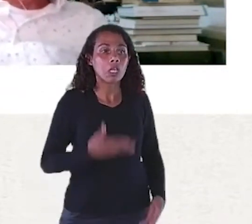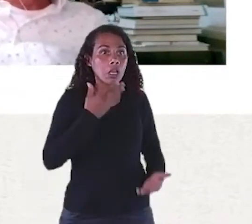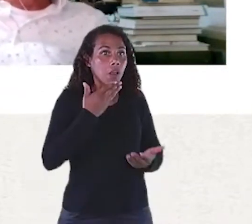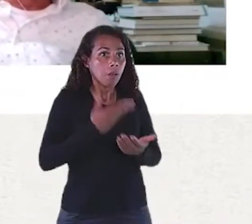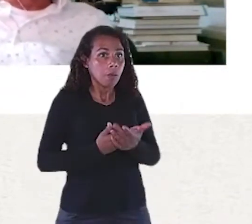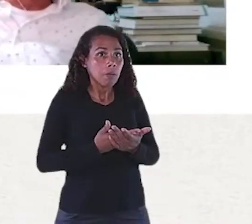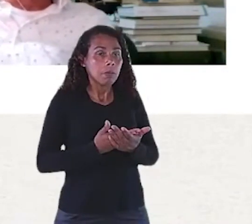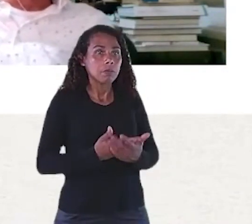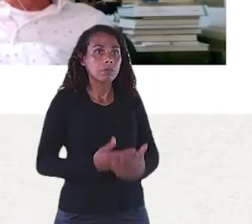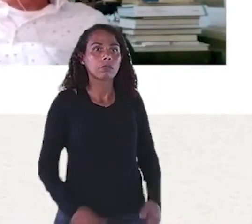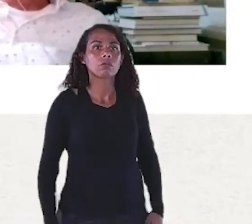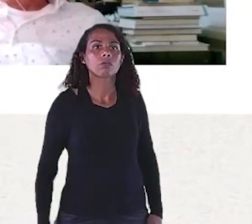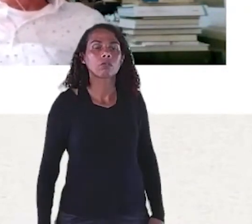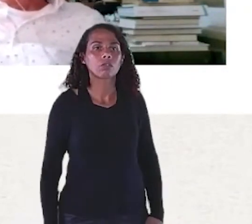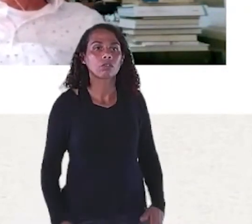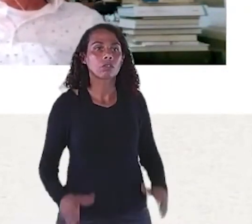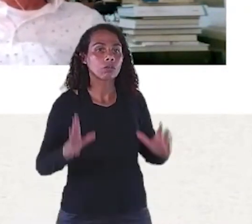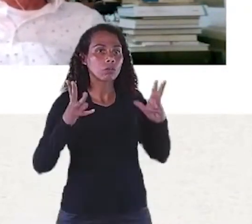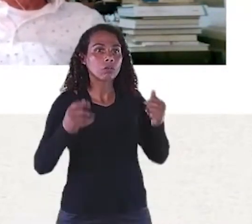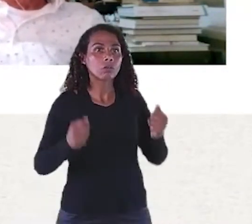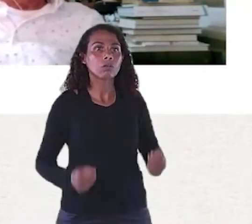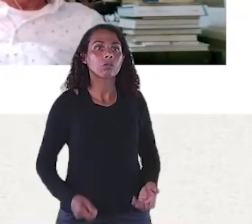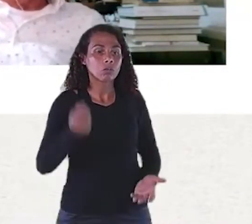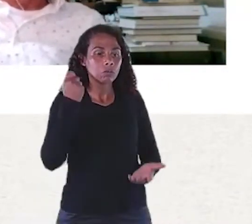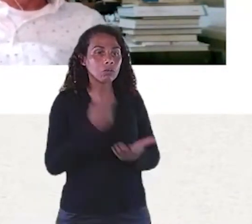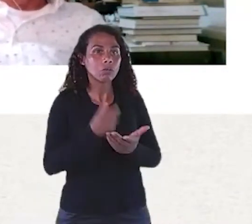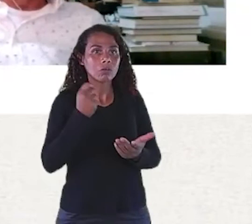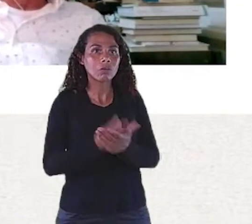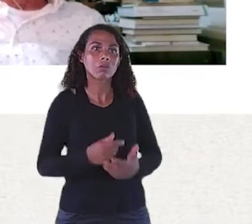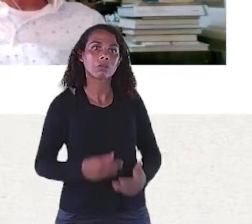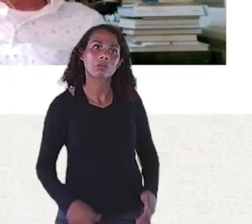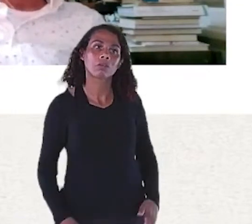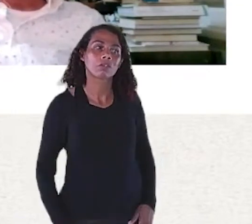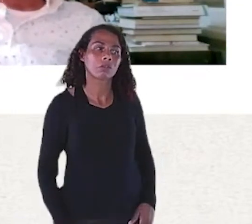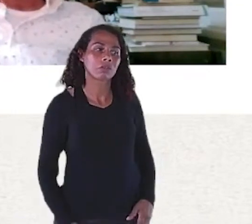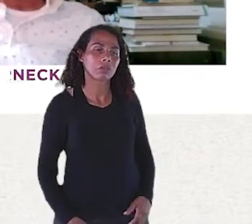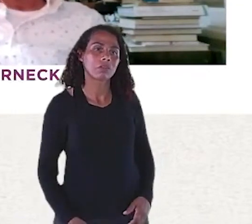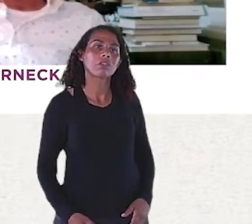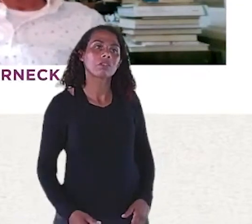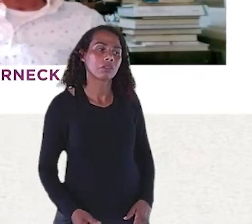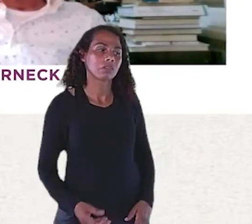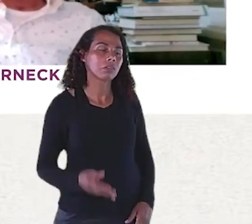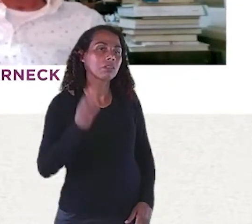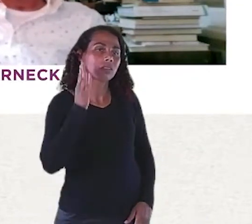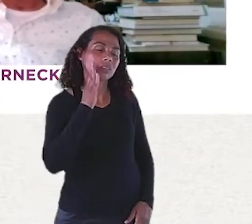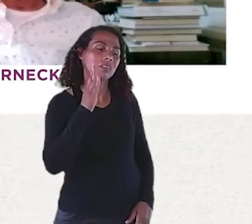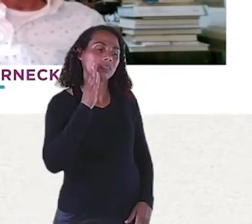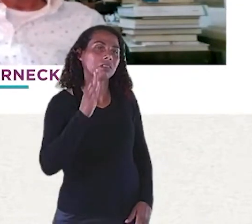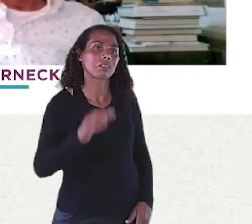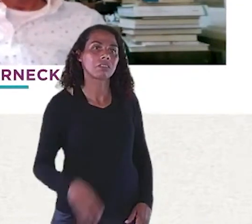Vai para você ver como é que é o negócio, né? Muito bom. Olha, nesse